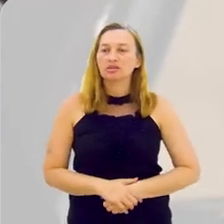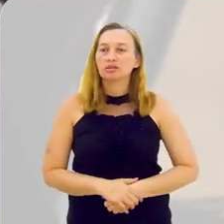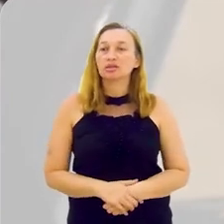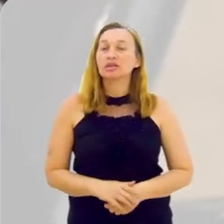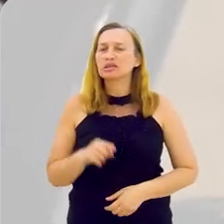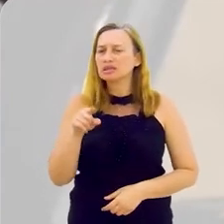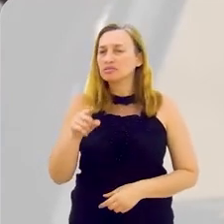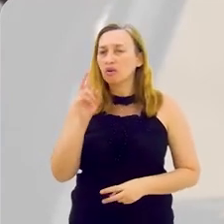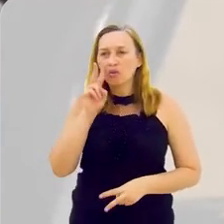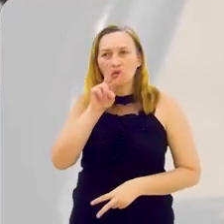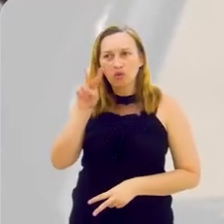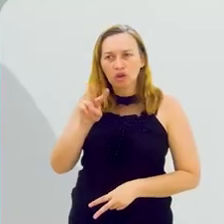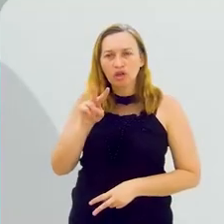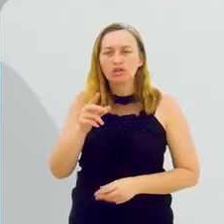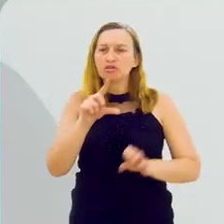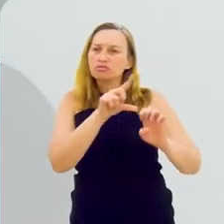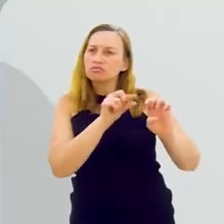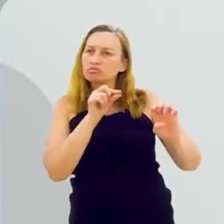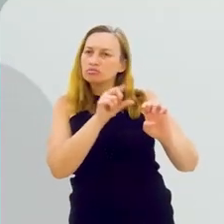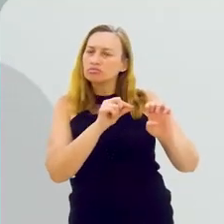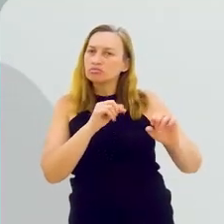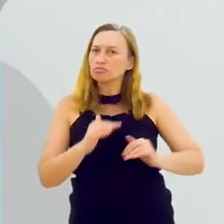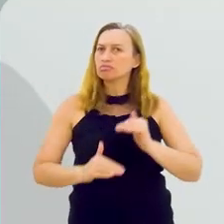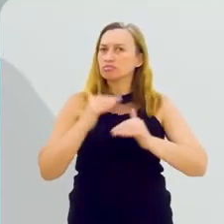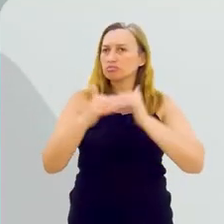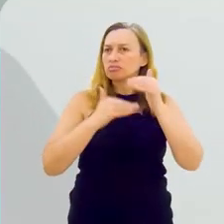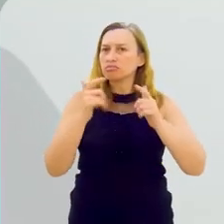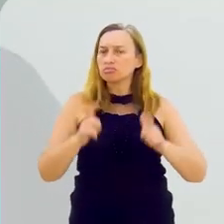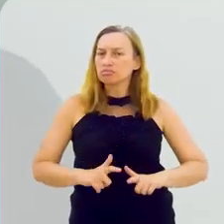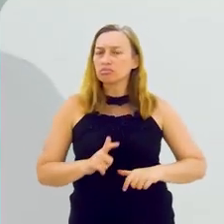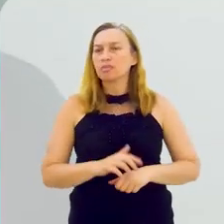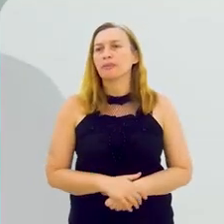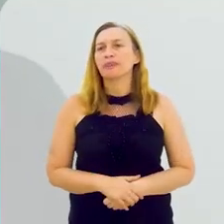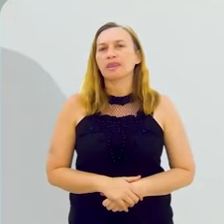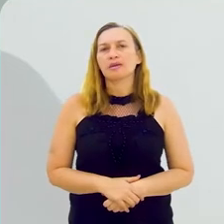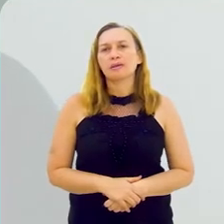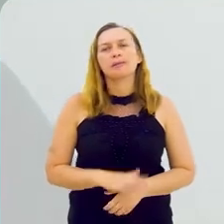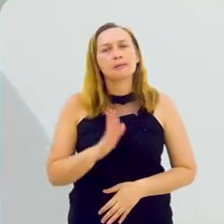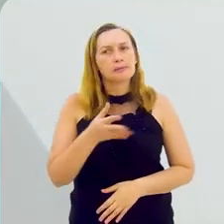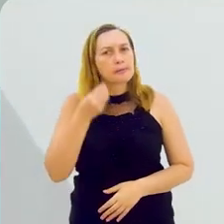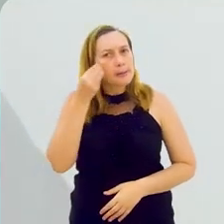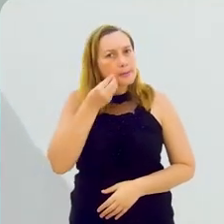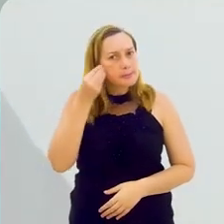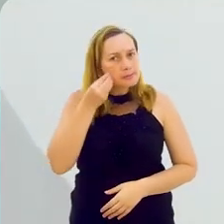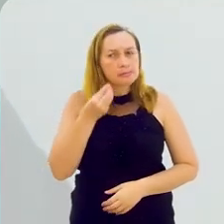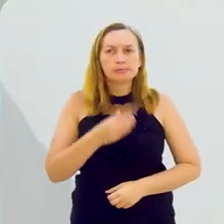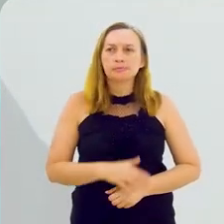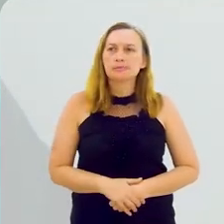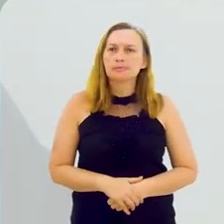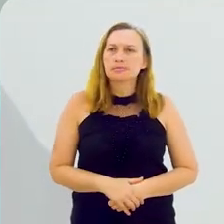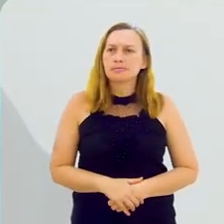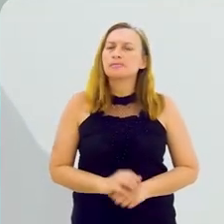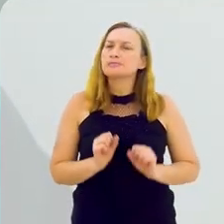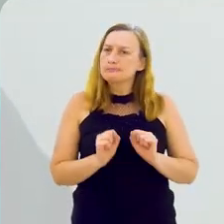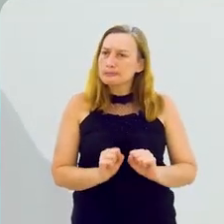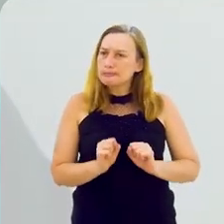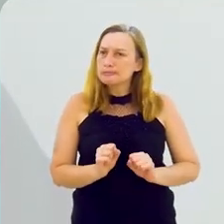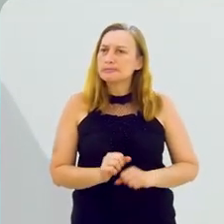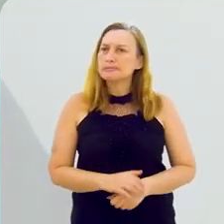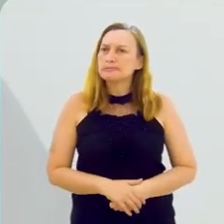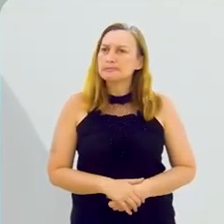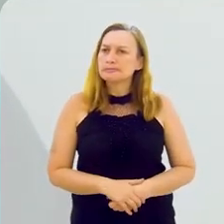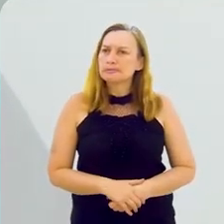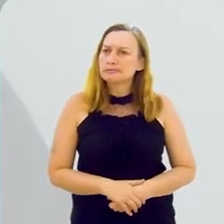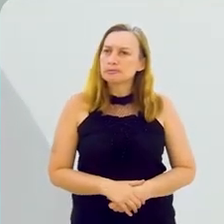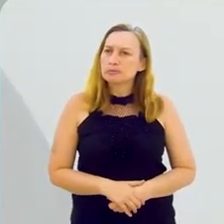social e ambiental aqui no Brasil. E aí, nesse ponto, né, olhando para o empreendedorismo e para o desenvolvimento local, já há